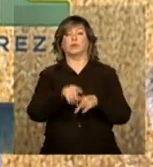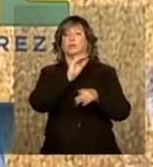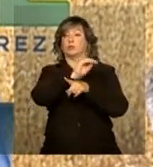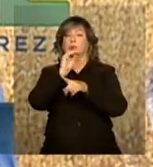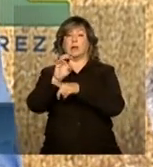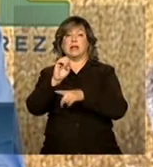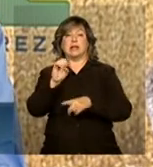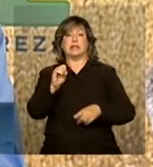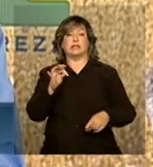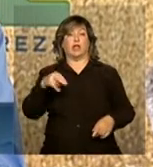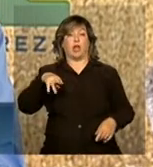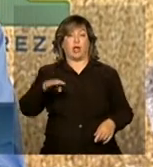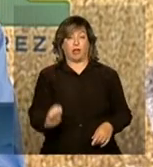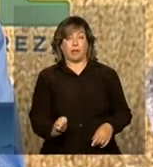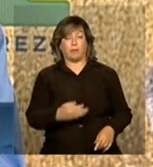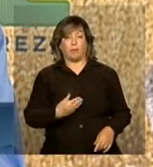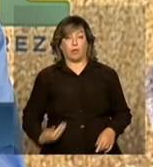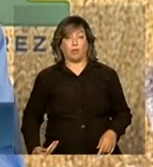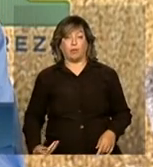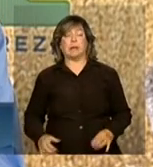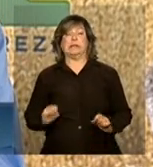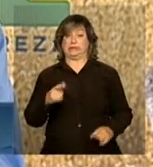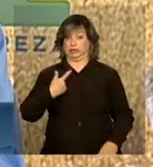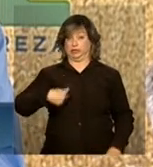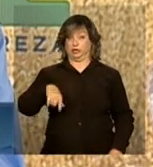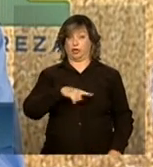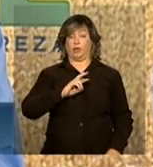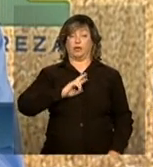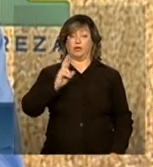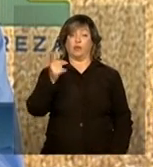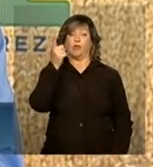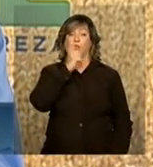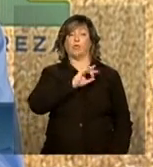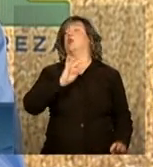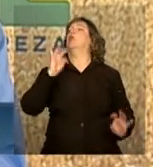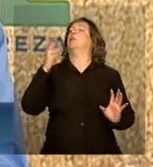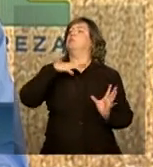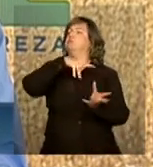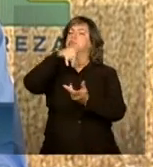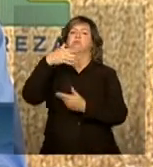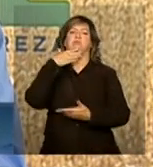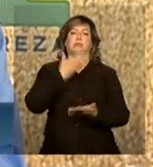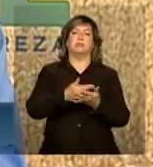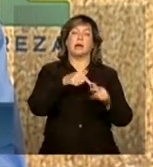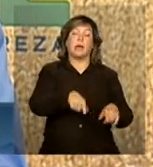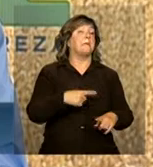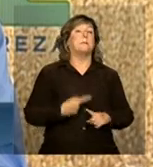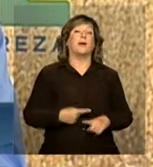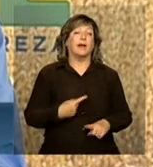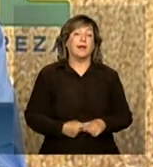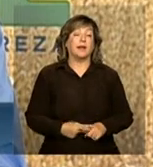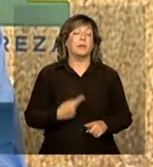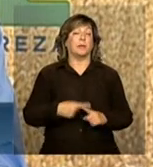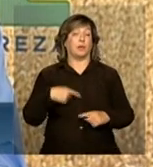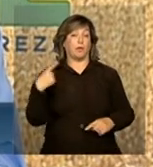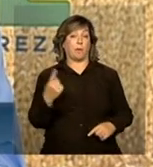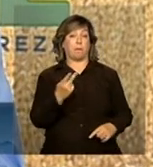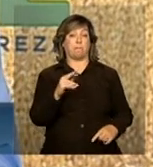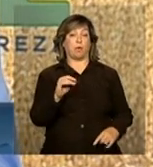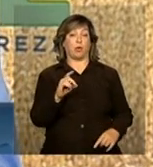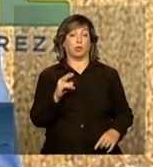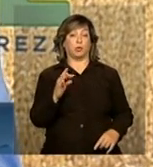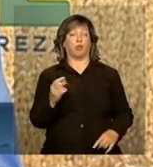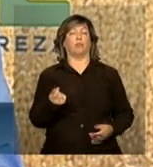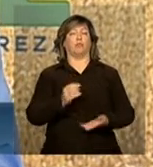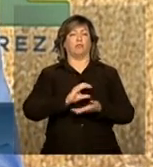públicos. Se nossos resultados conquistaram o reconhecimento internacional, é porque os produtores brasileiros